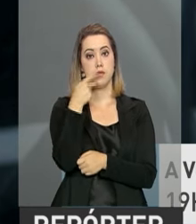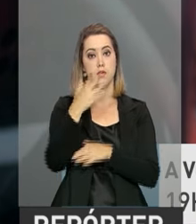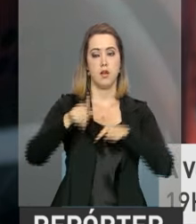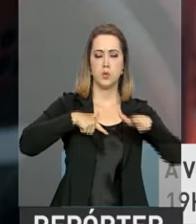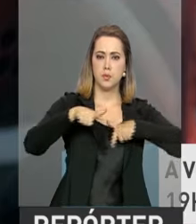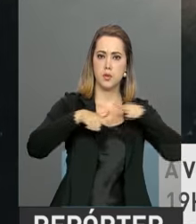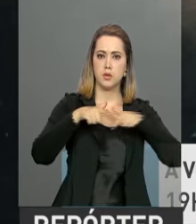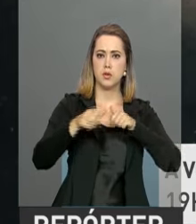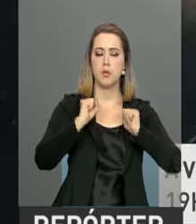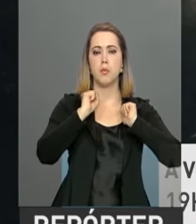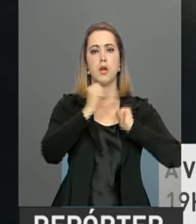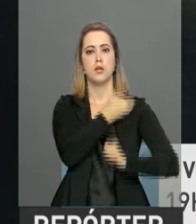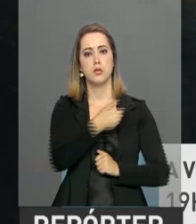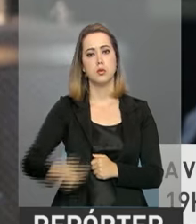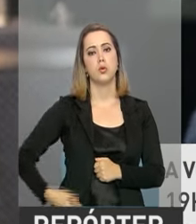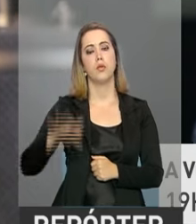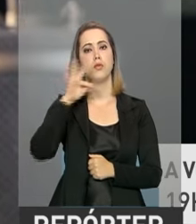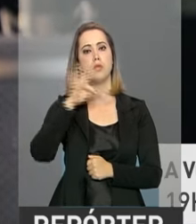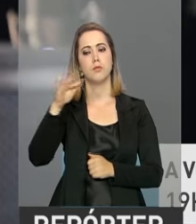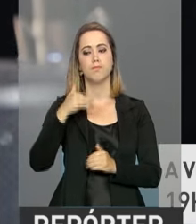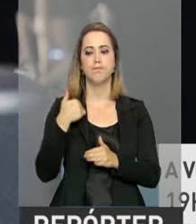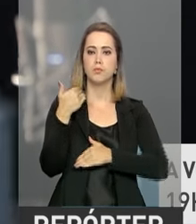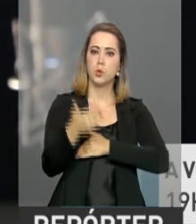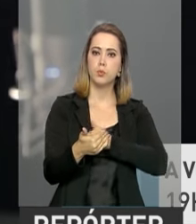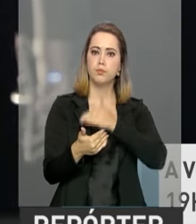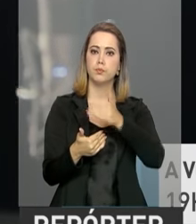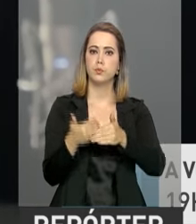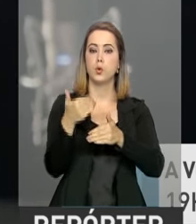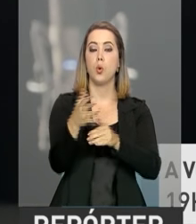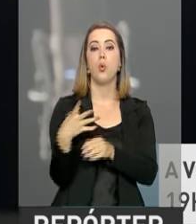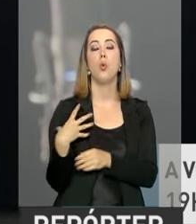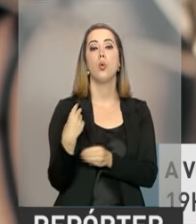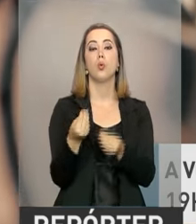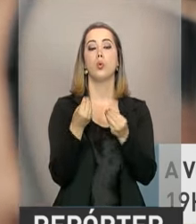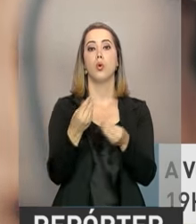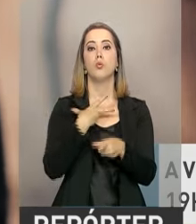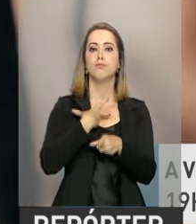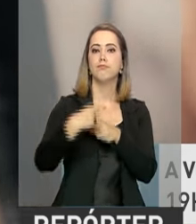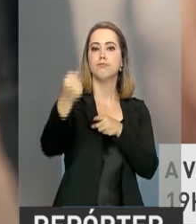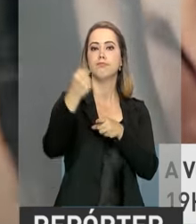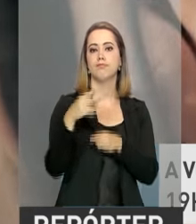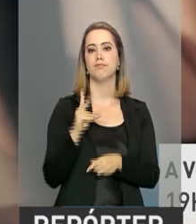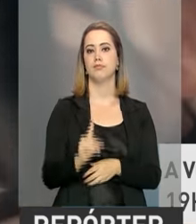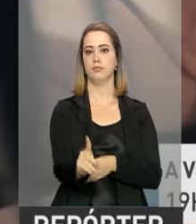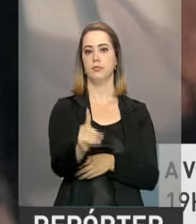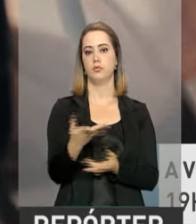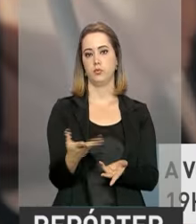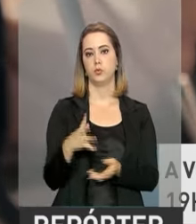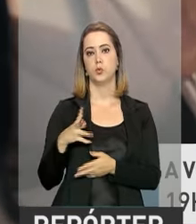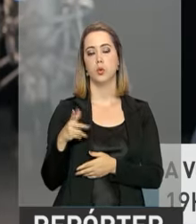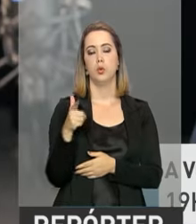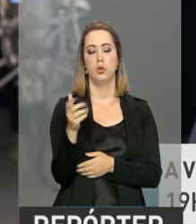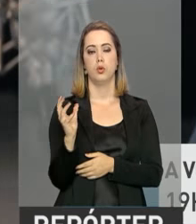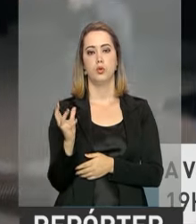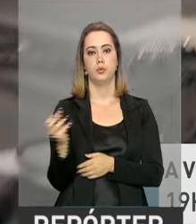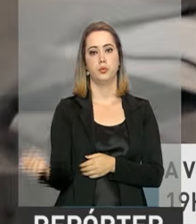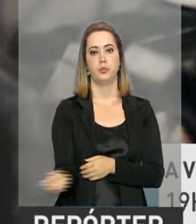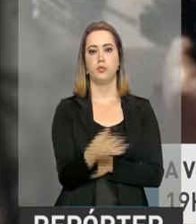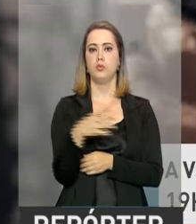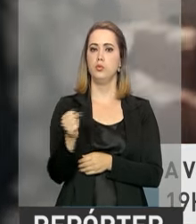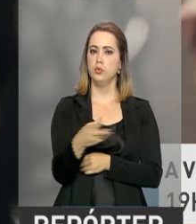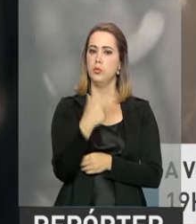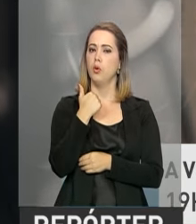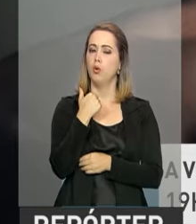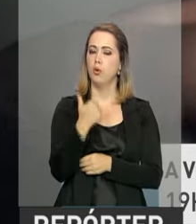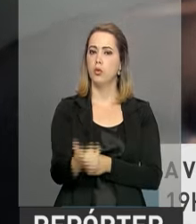do governo federal mostrando o passo a passo de como conquistar seus direitos. Tudo numa nova linguagem, com mais interação